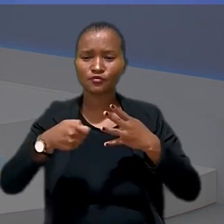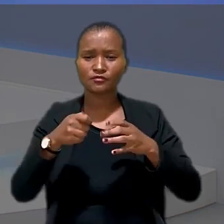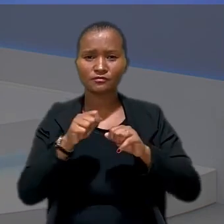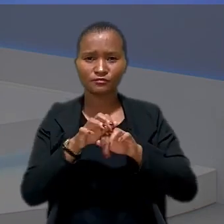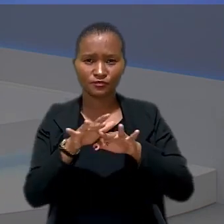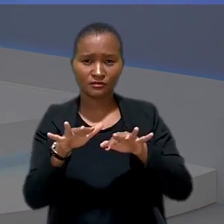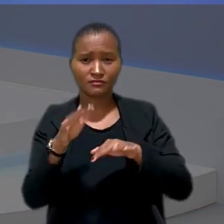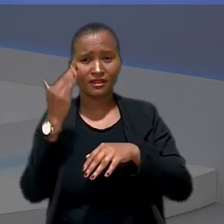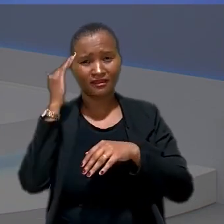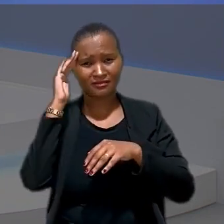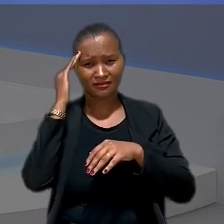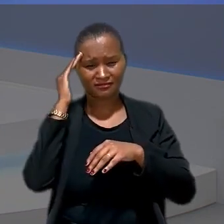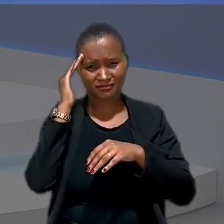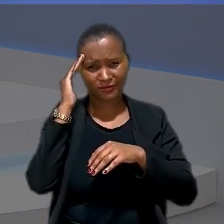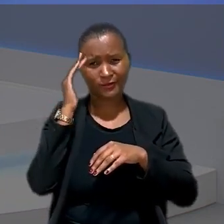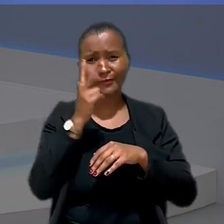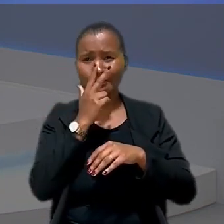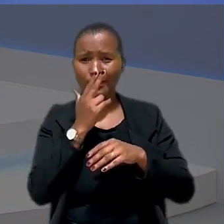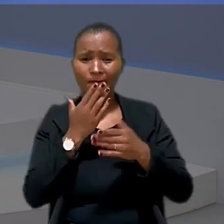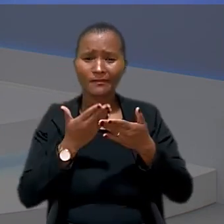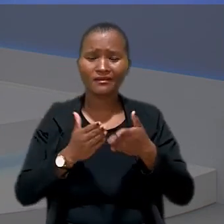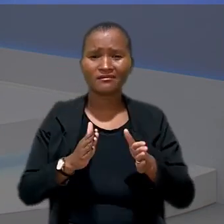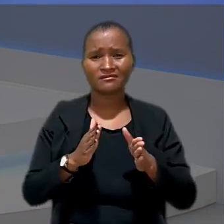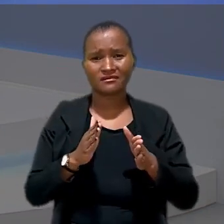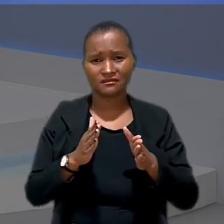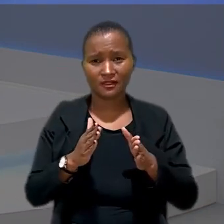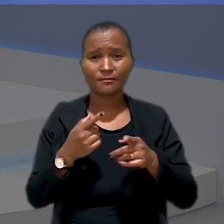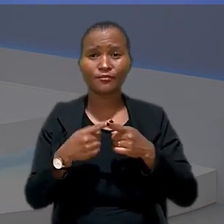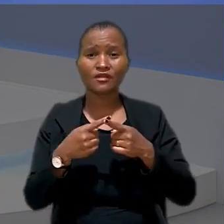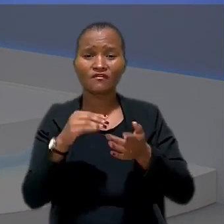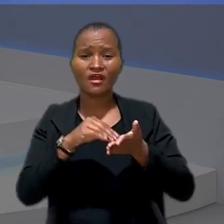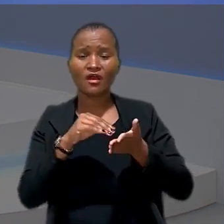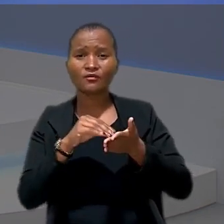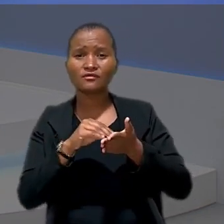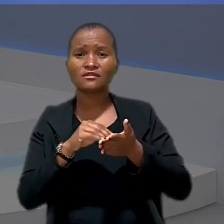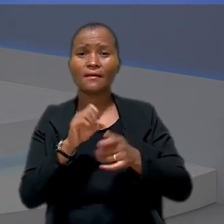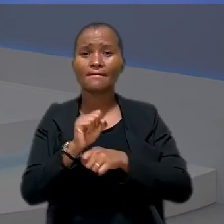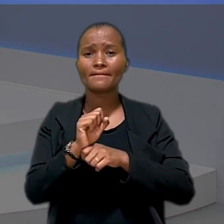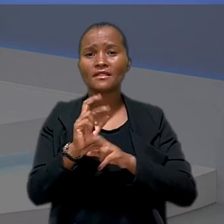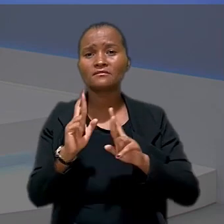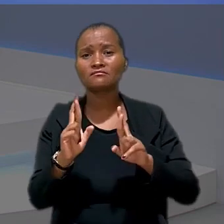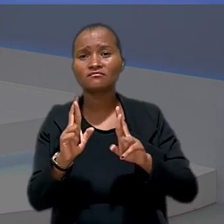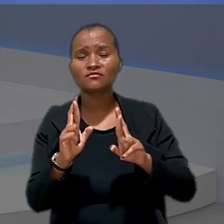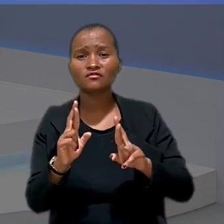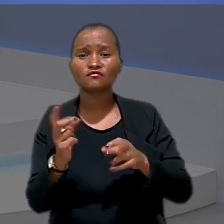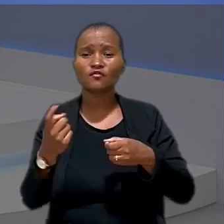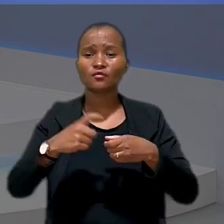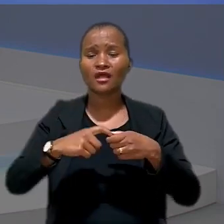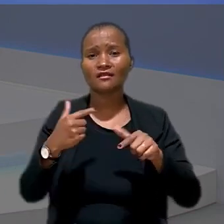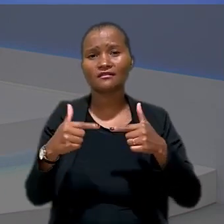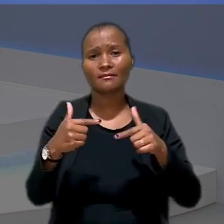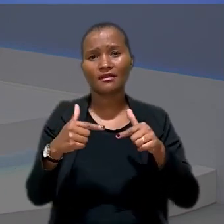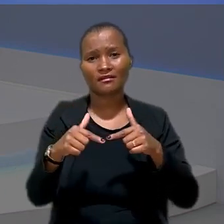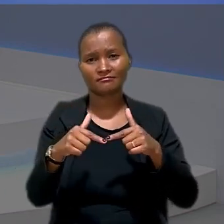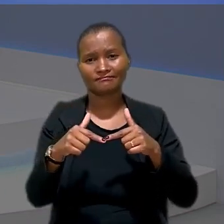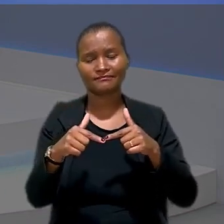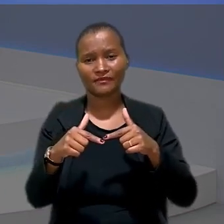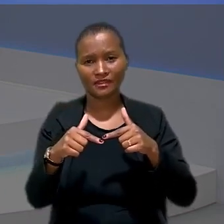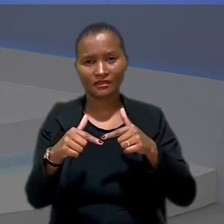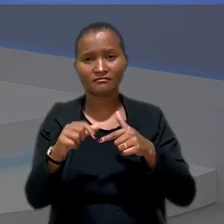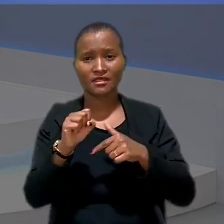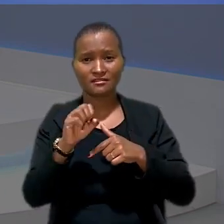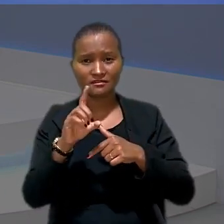TST, entendeu que a situação caracterizou perda de uma chance pela falta de perspectiva de recolocação imediata no mercado de